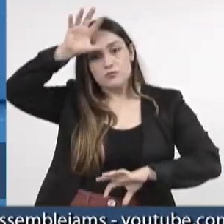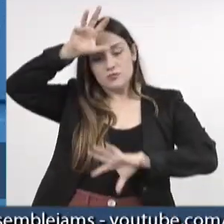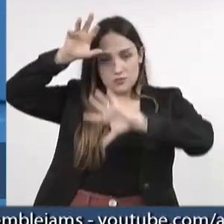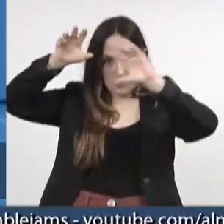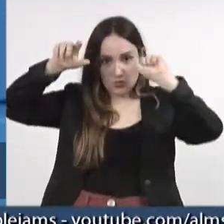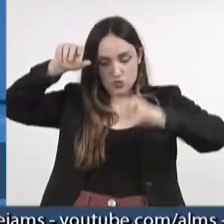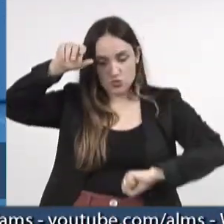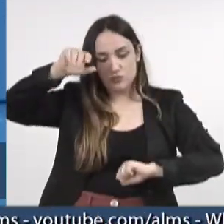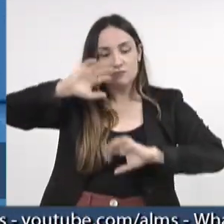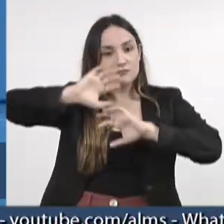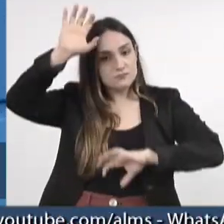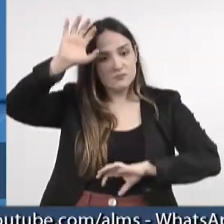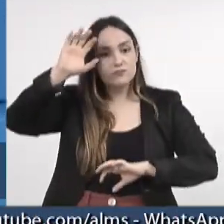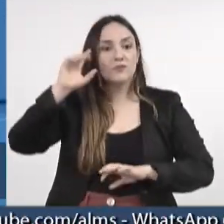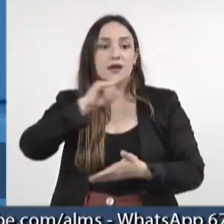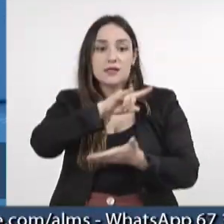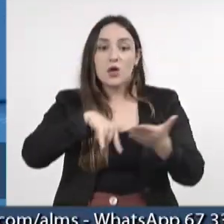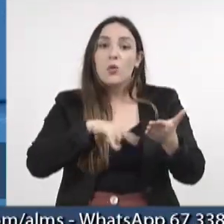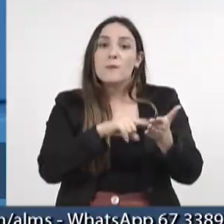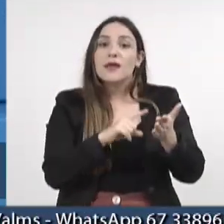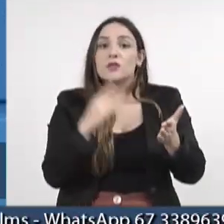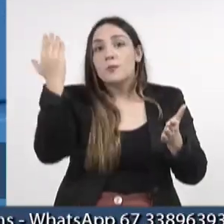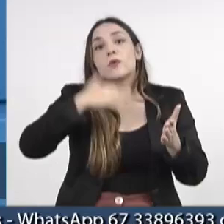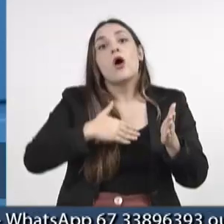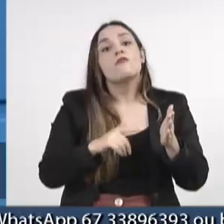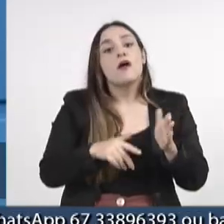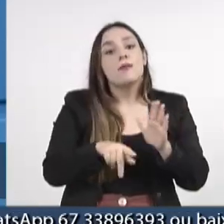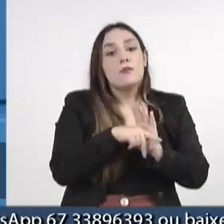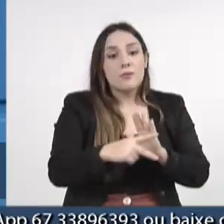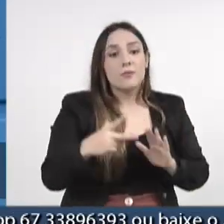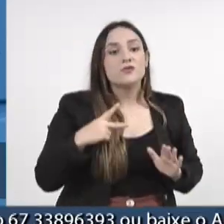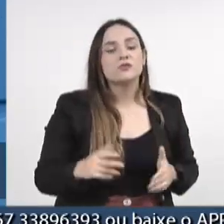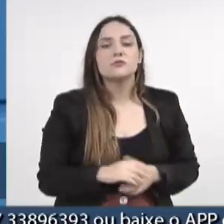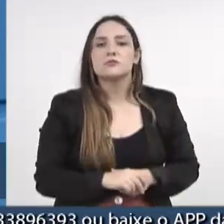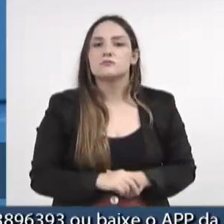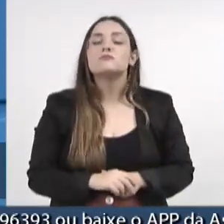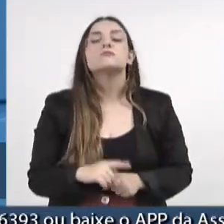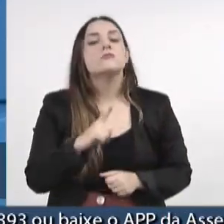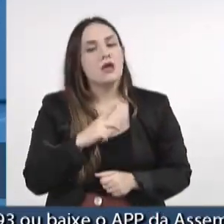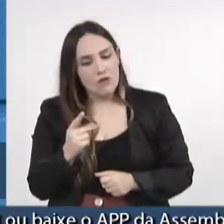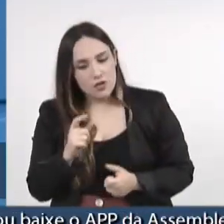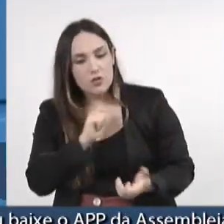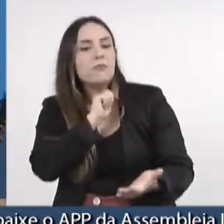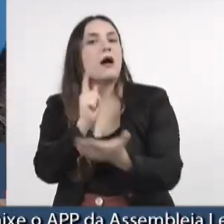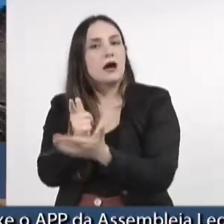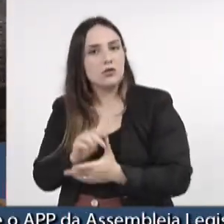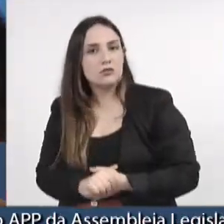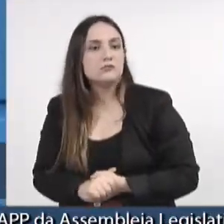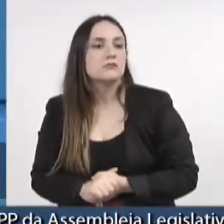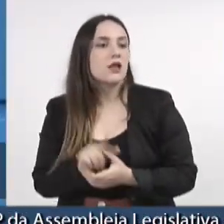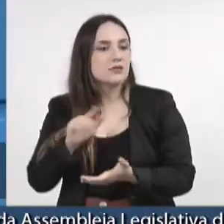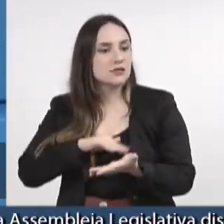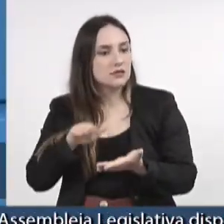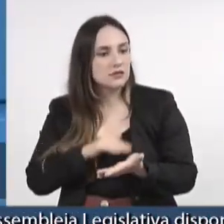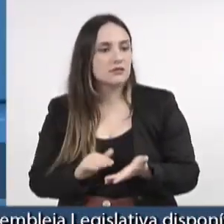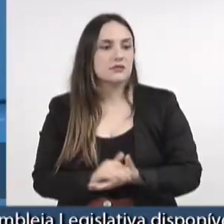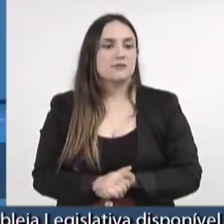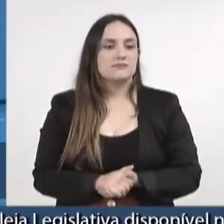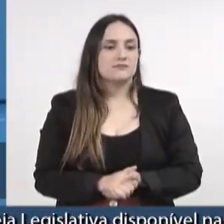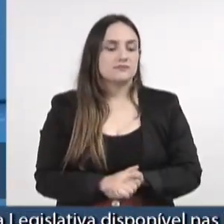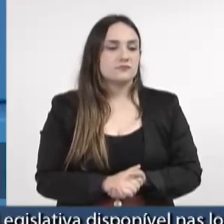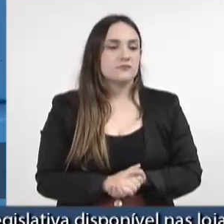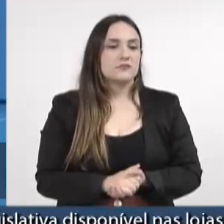123 pontos colocados por Antônio Brandi no serviço que ele fez através dos índios, como uma reserva desativada, e estão querendo fazer isso tudo para